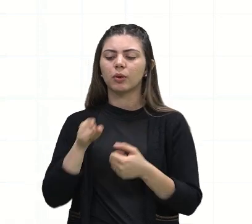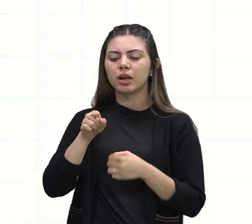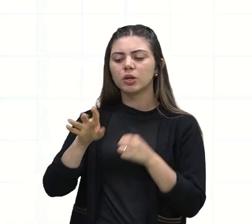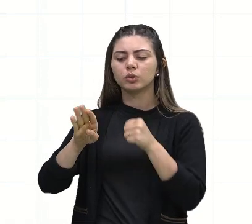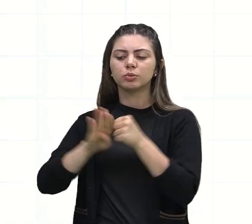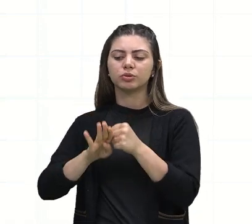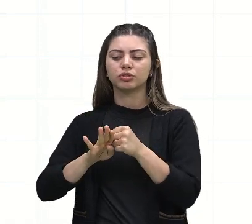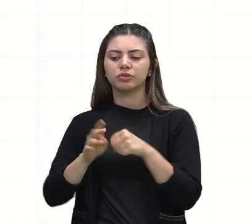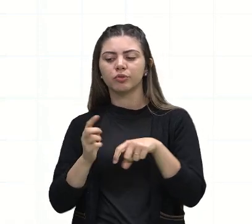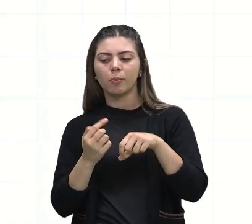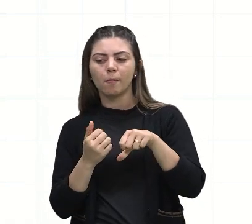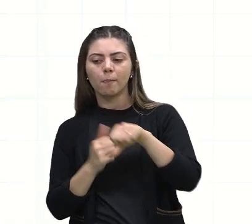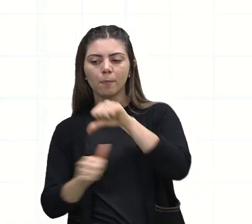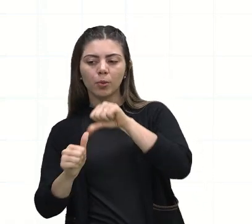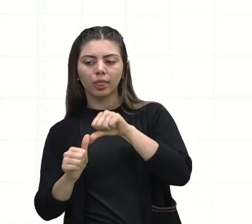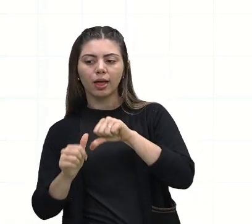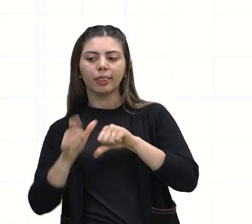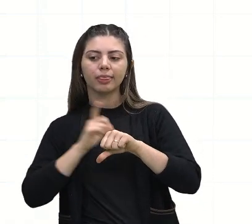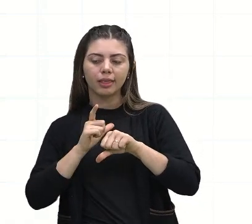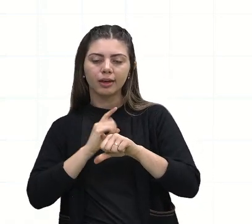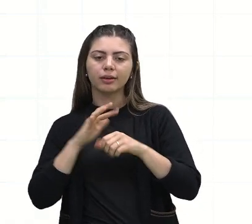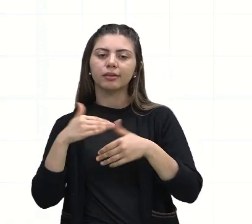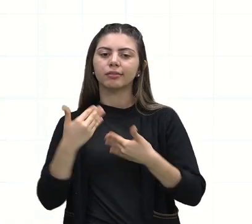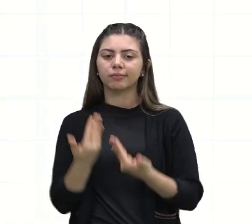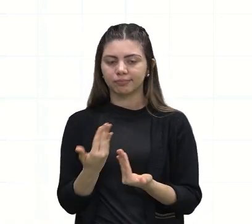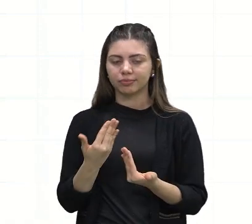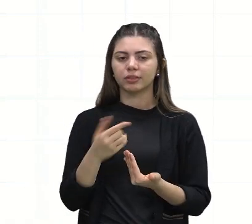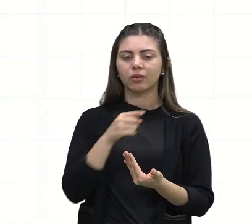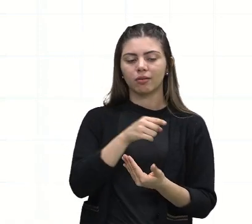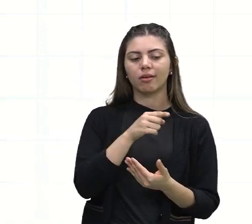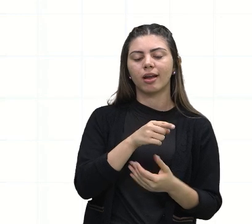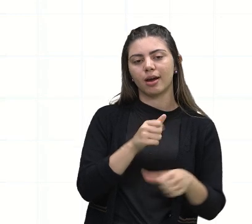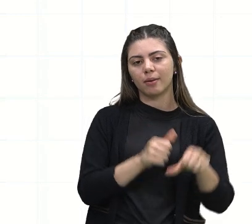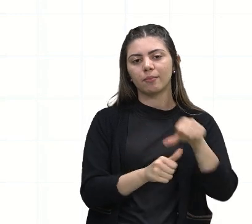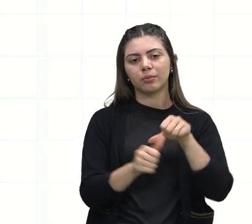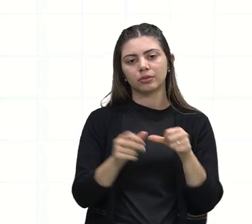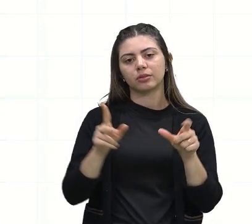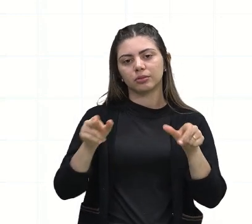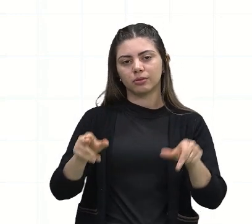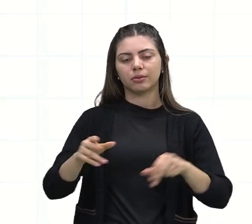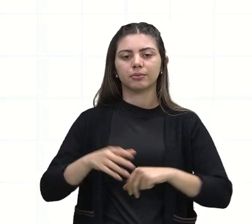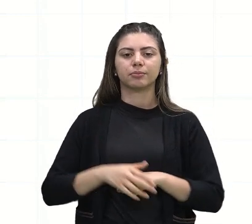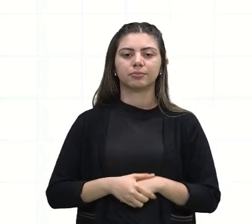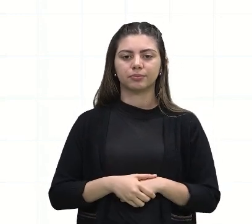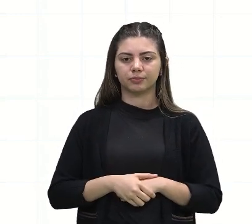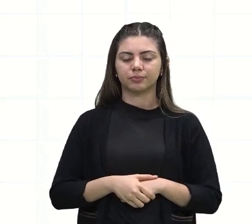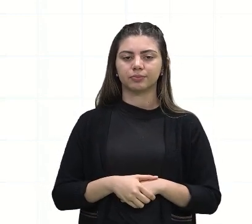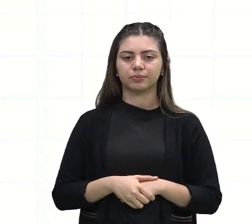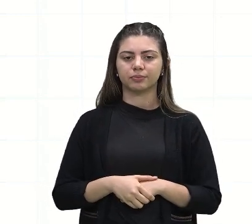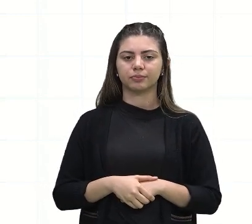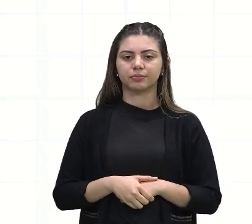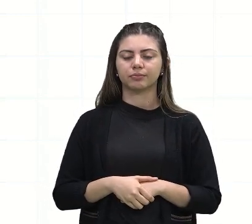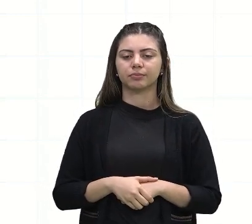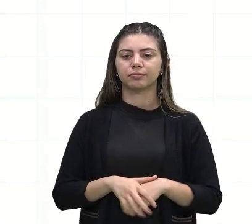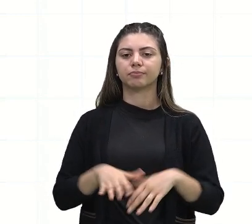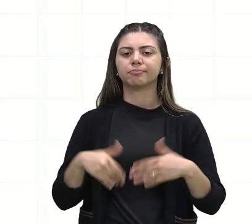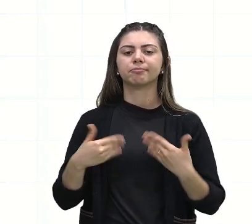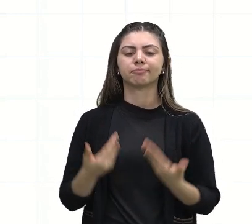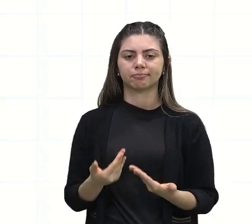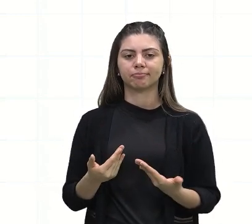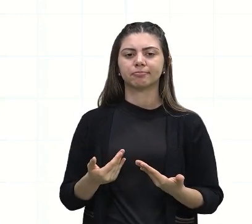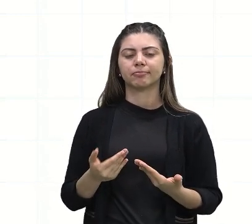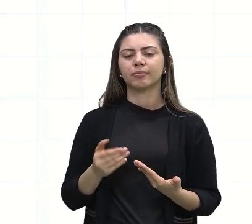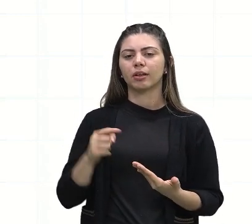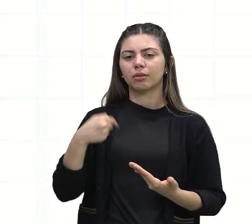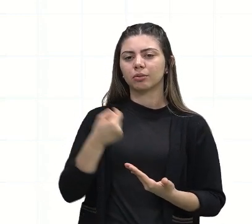substantivo, essa modificação, né, o artigo vai ter que sofrer. Então, como nós podemos